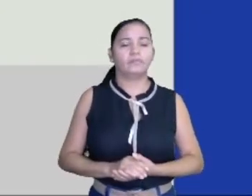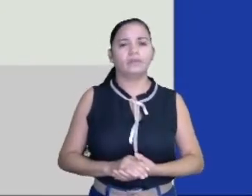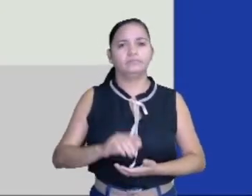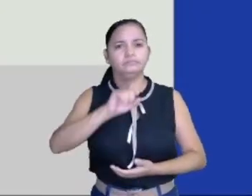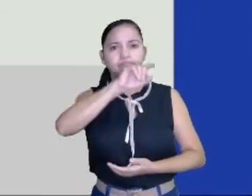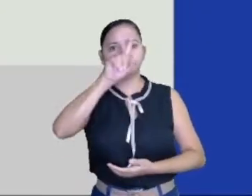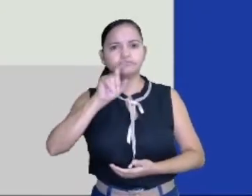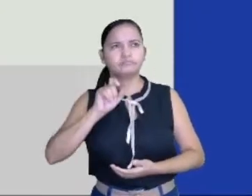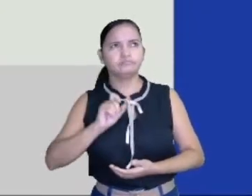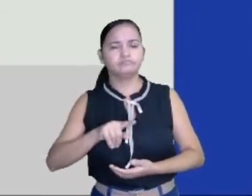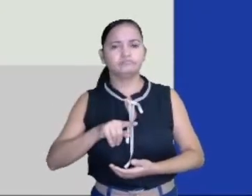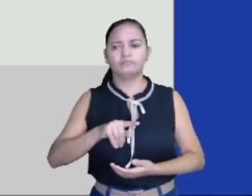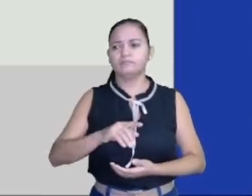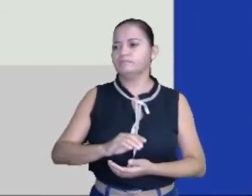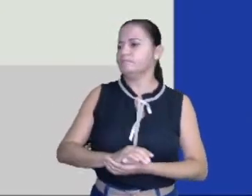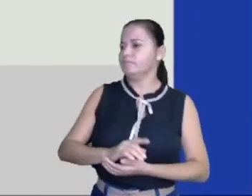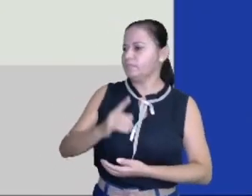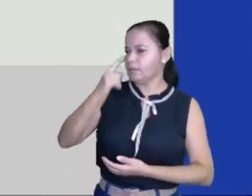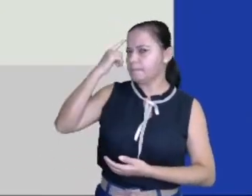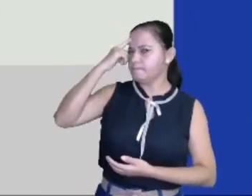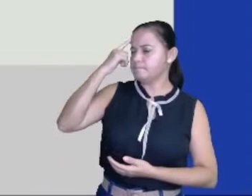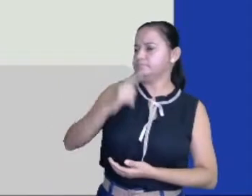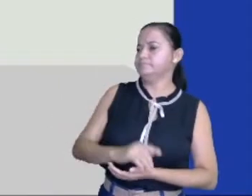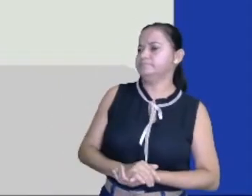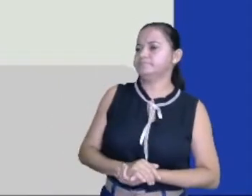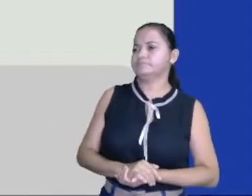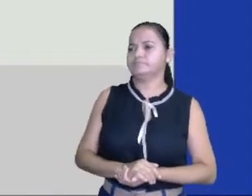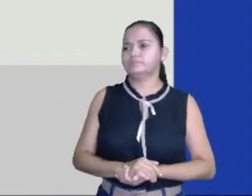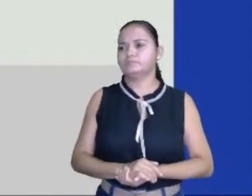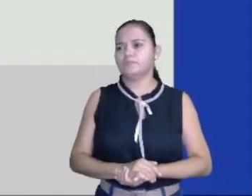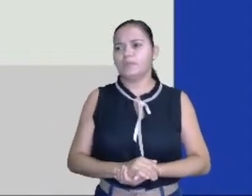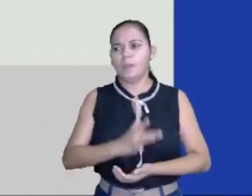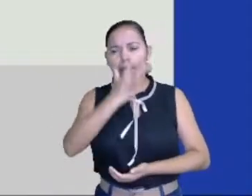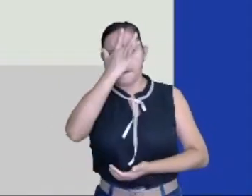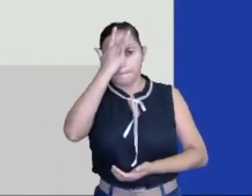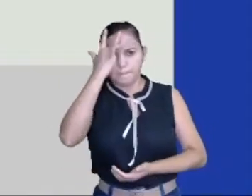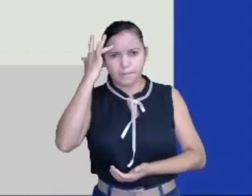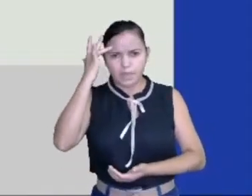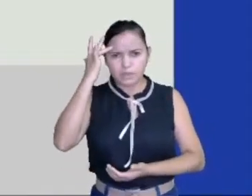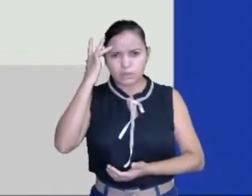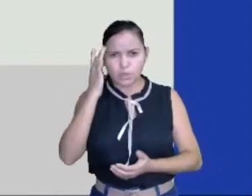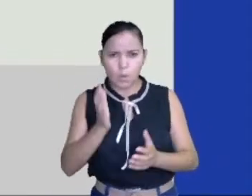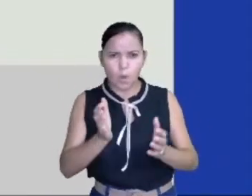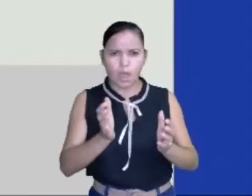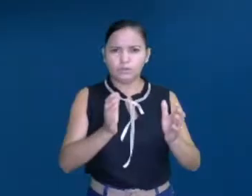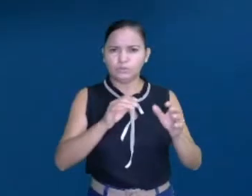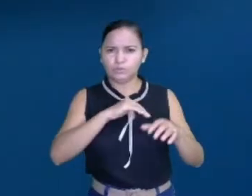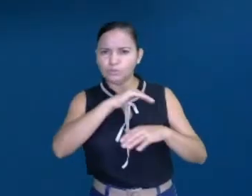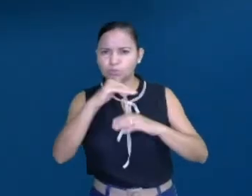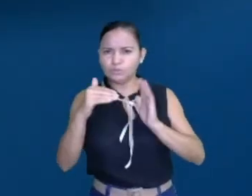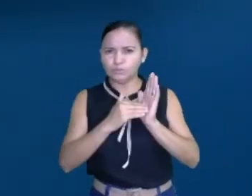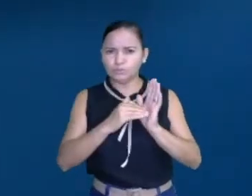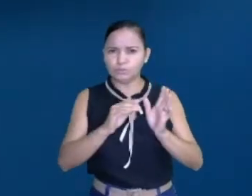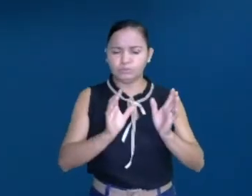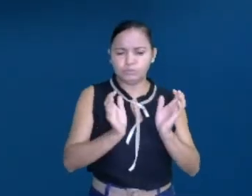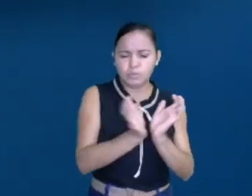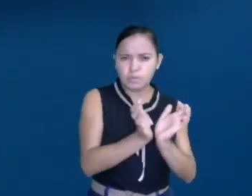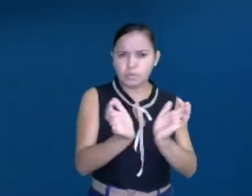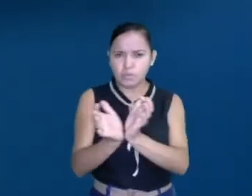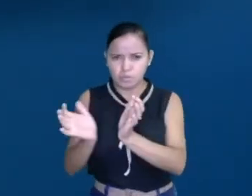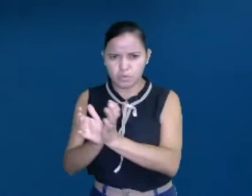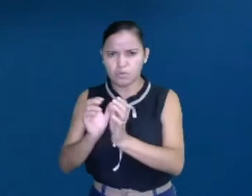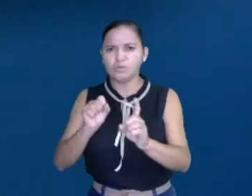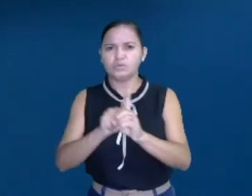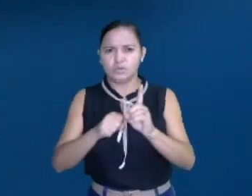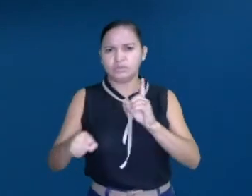Será que toda junção, agora vai essa pergunta, né? Será que toda junção de pessoas é um grupo social? Será que isso